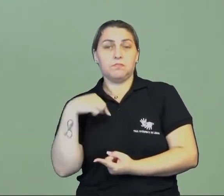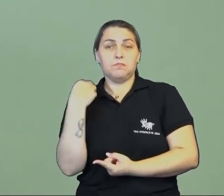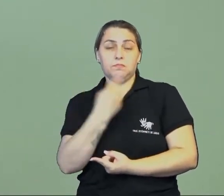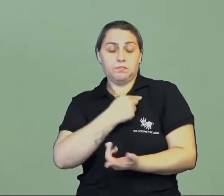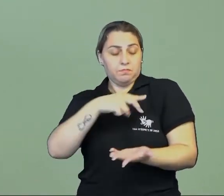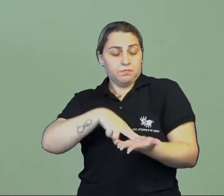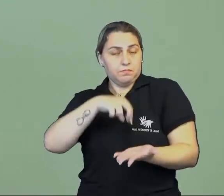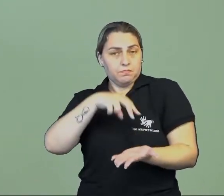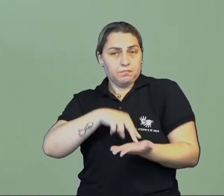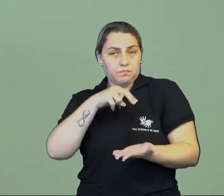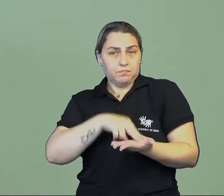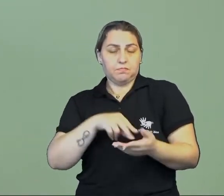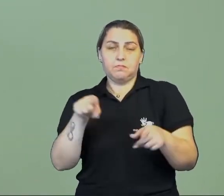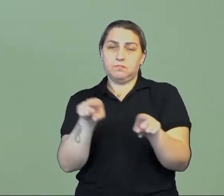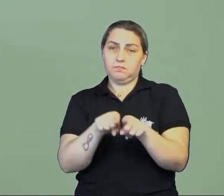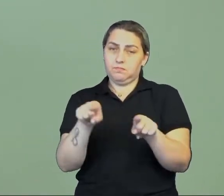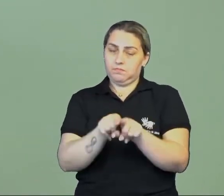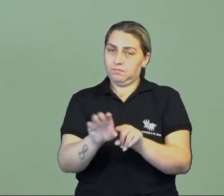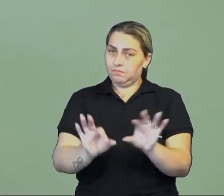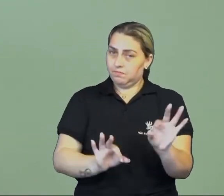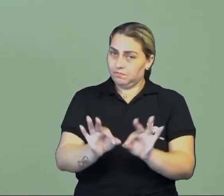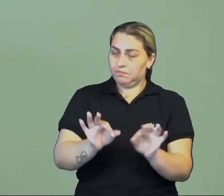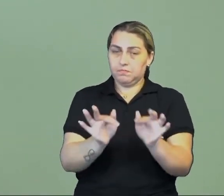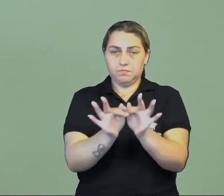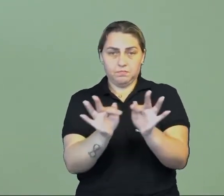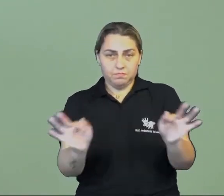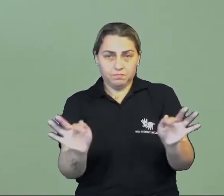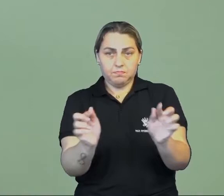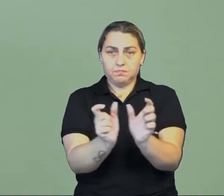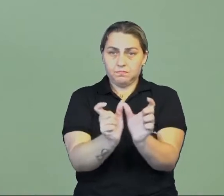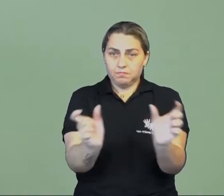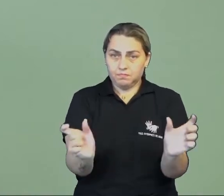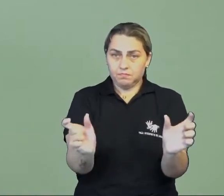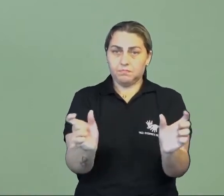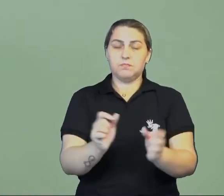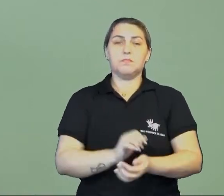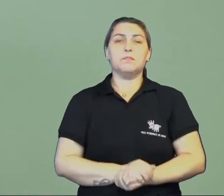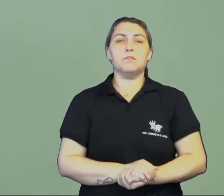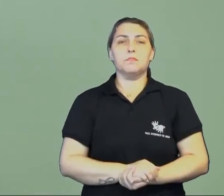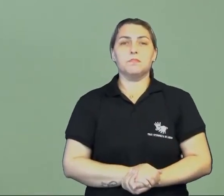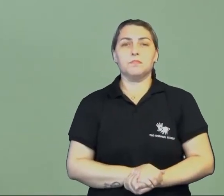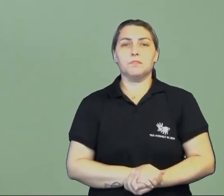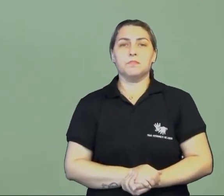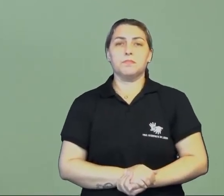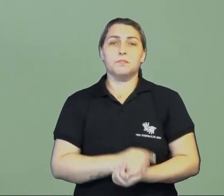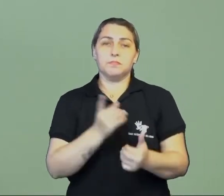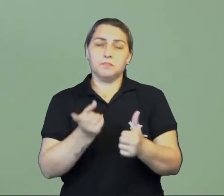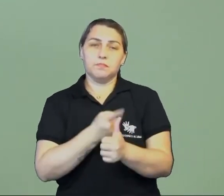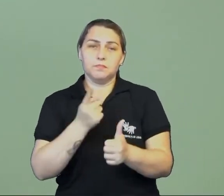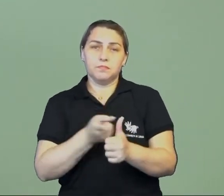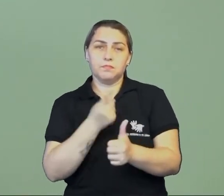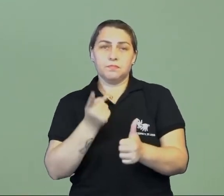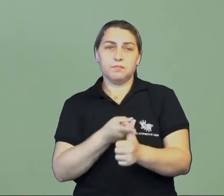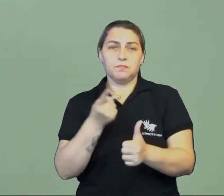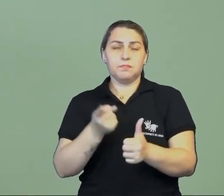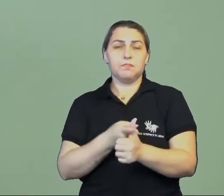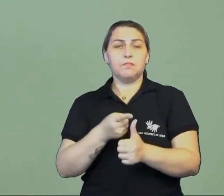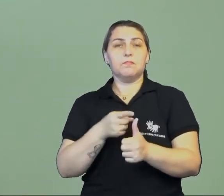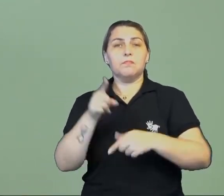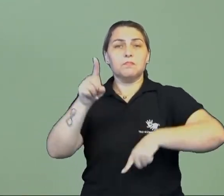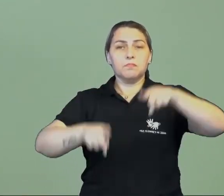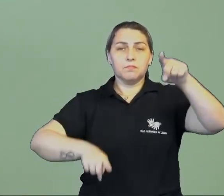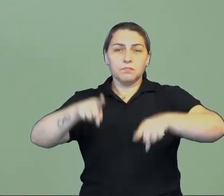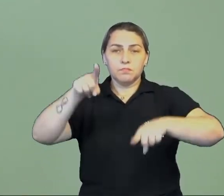nosso vocabulário ou na construção das nossas frases e orações. Vamos ao primeiro tipo de